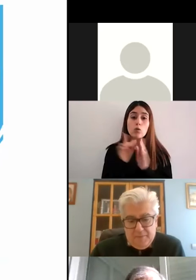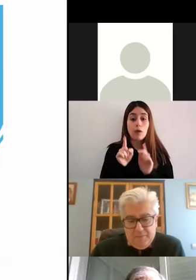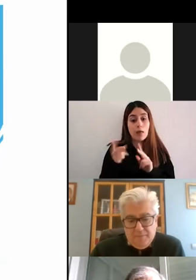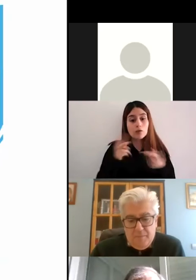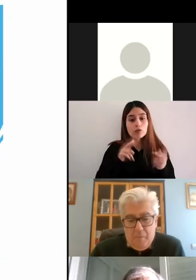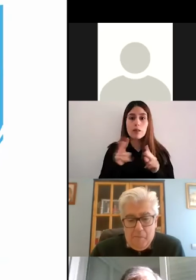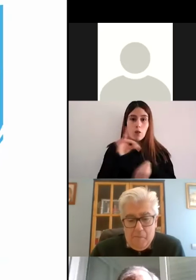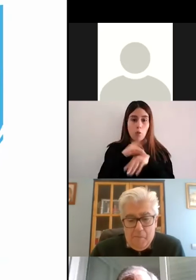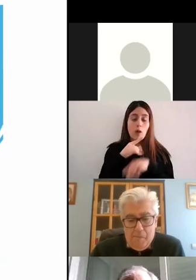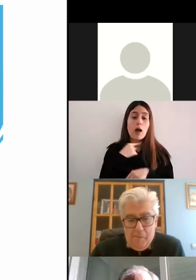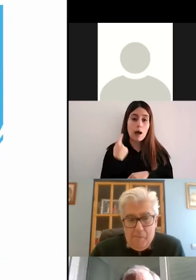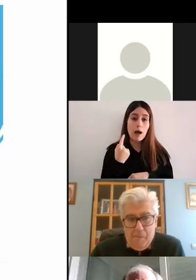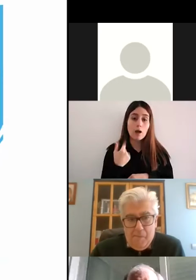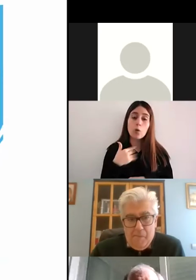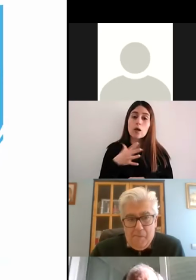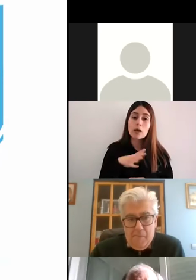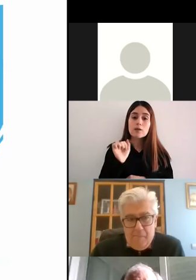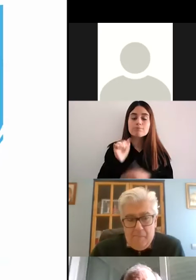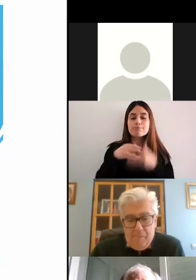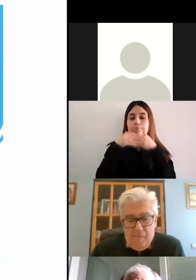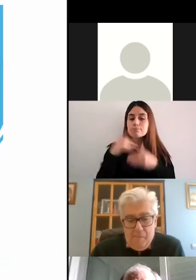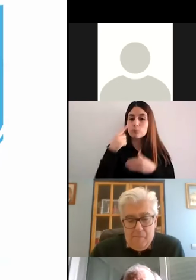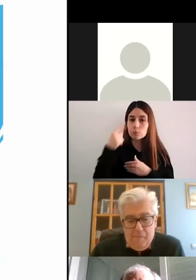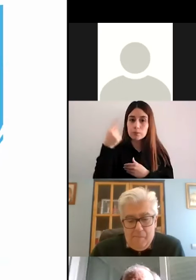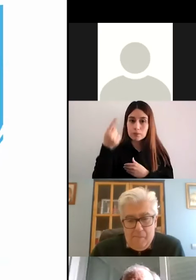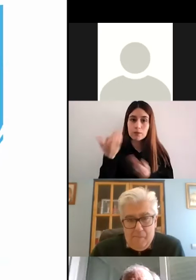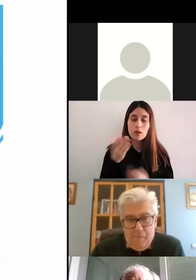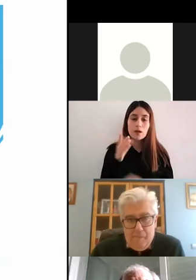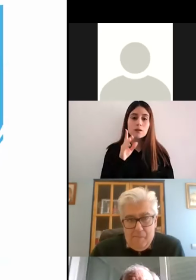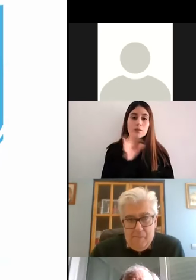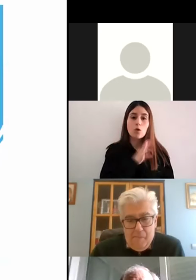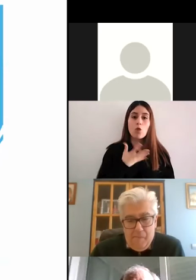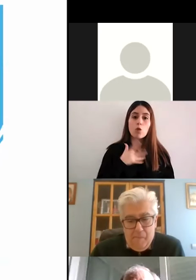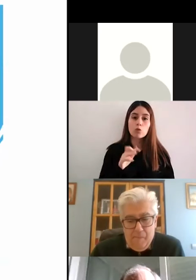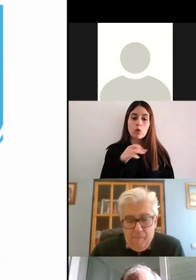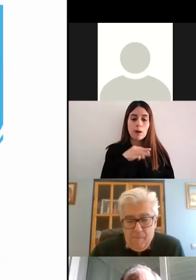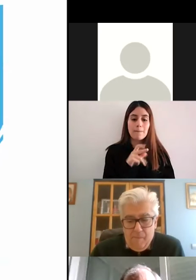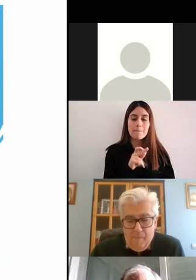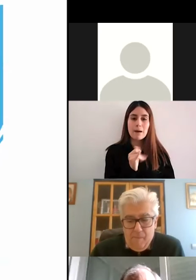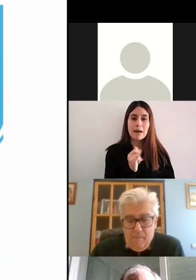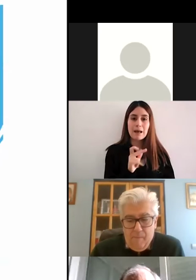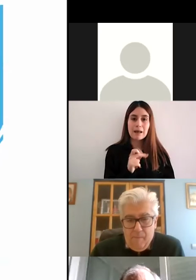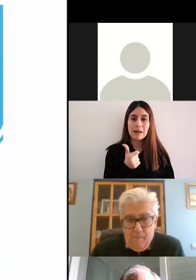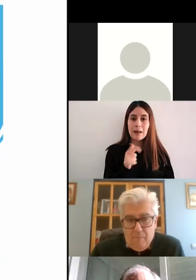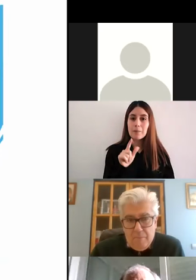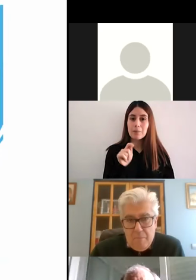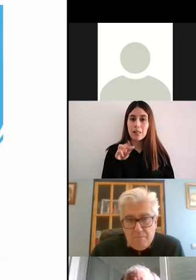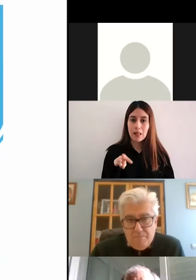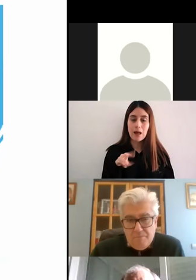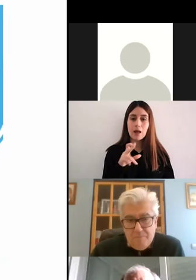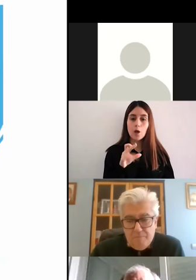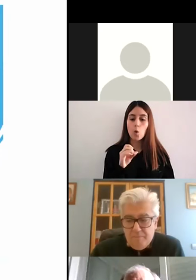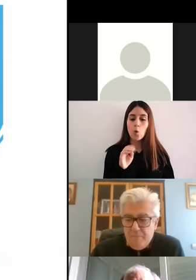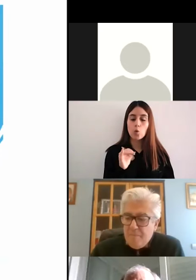raras. Queria dedicar um especial cumprimento para a doutora Maria de Belém Roseira. Todos nós sabemos o